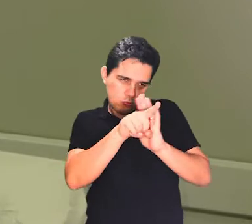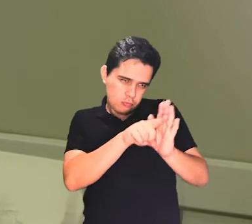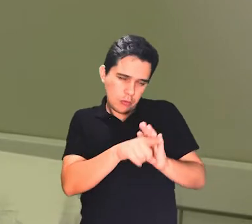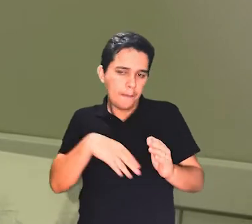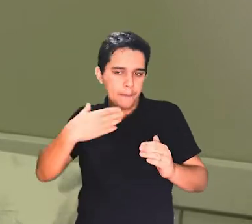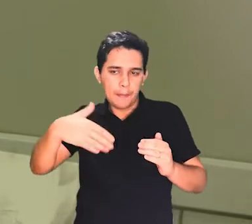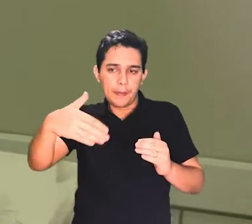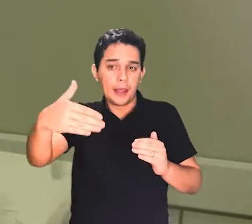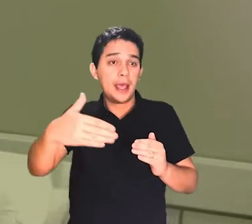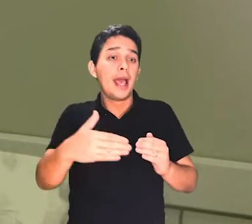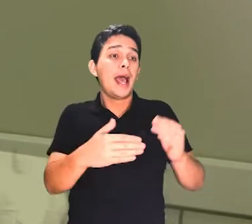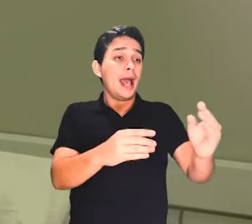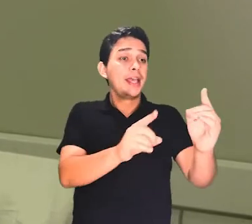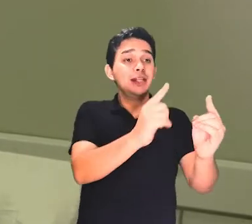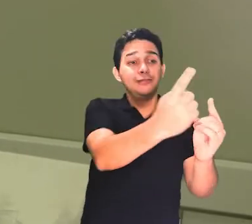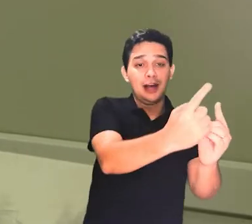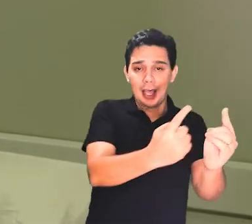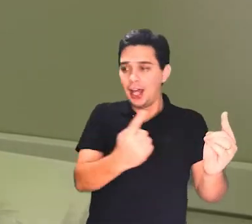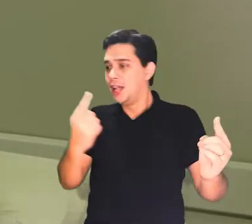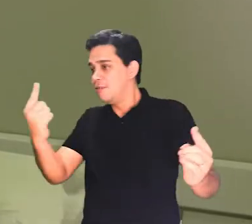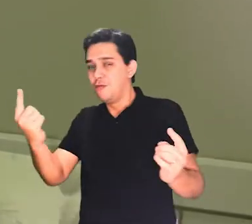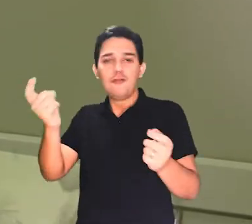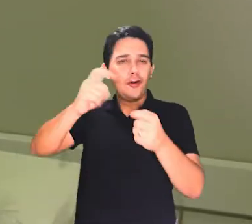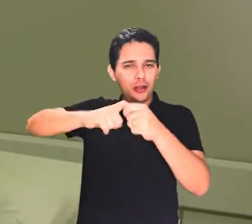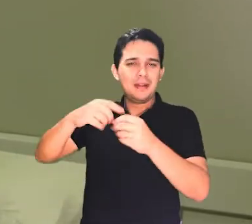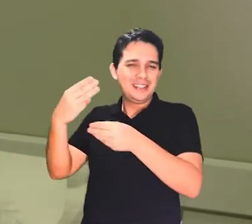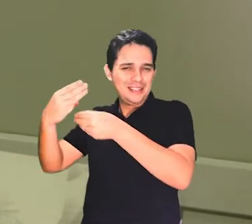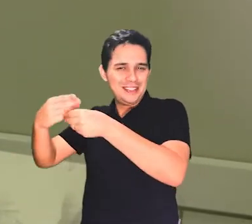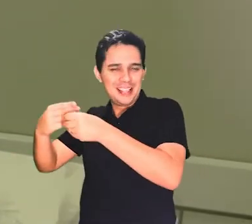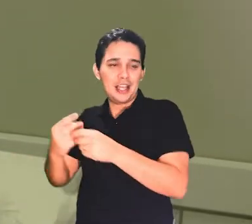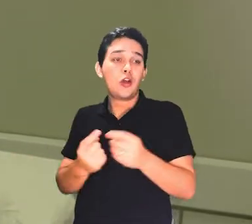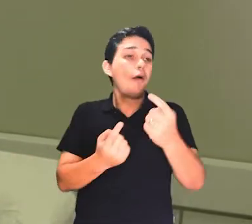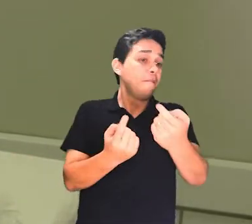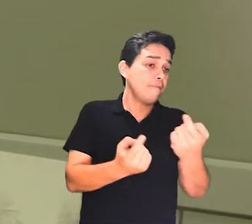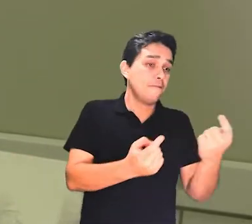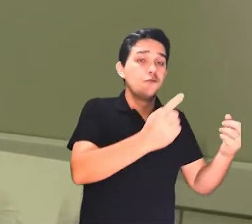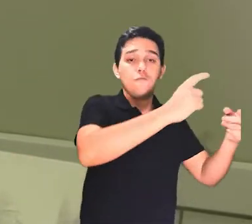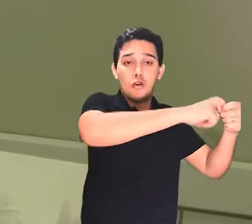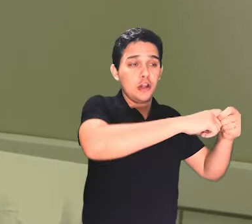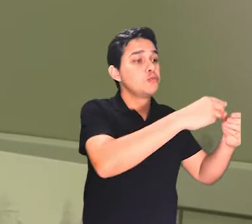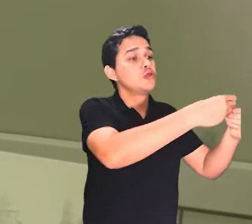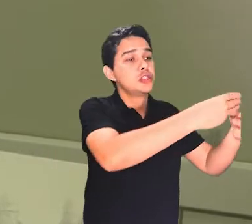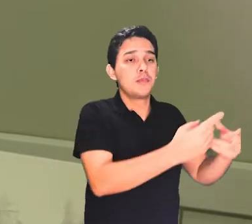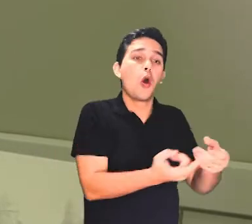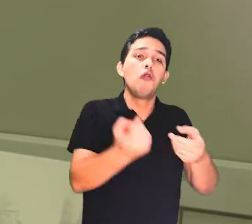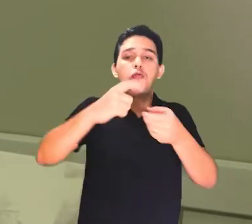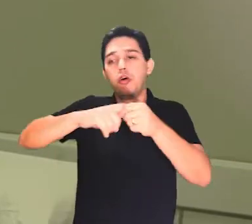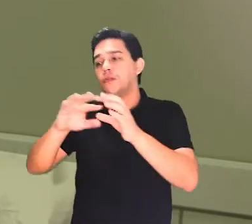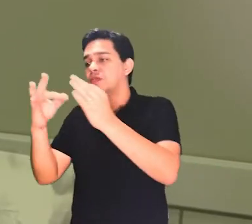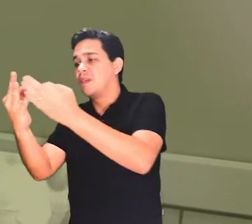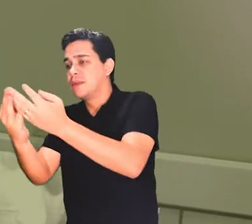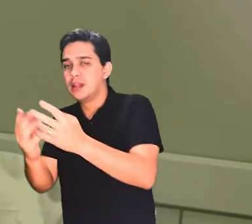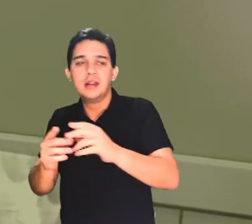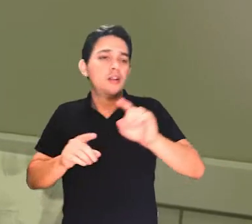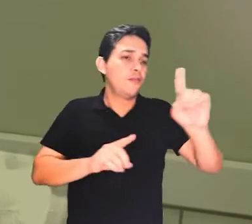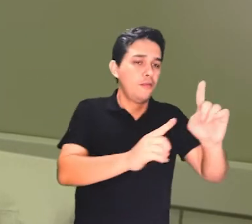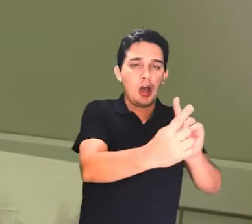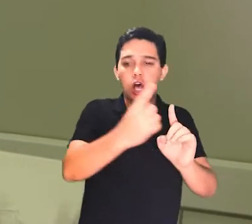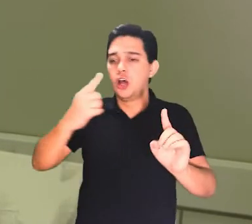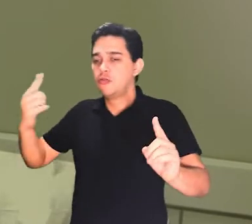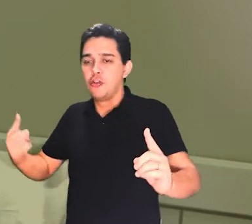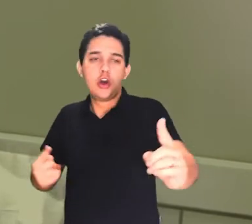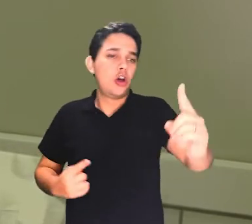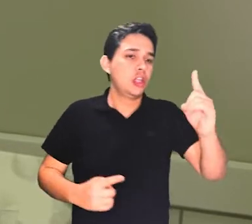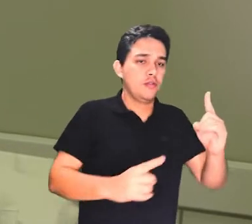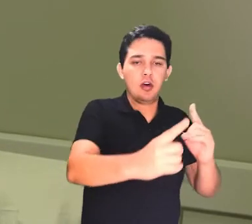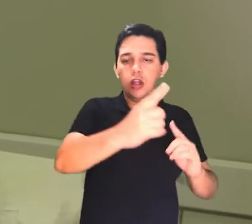deixando as instituições, as 3 instituições, né? a tendência é que as